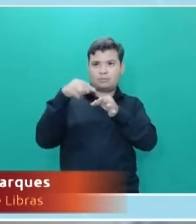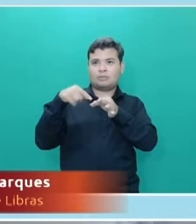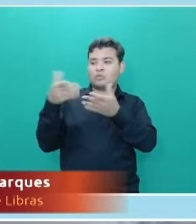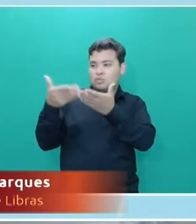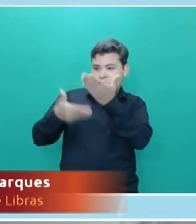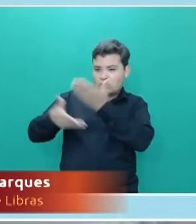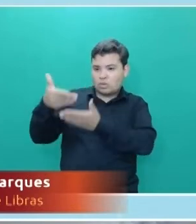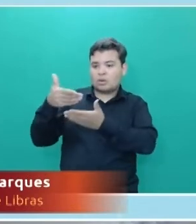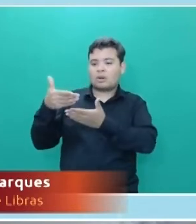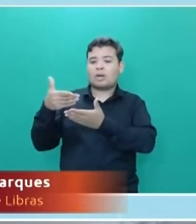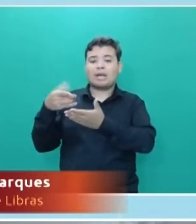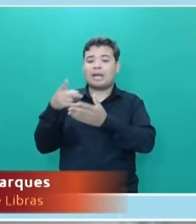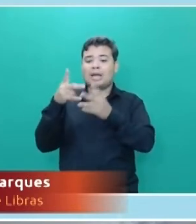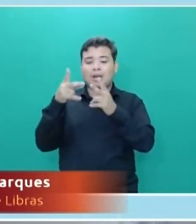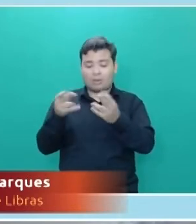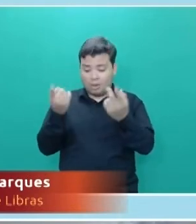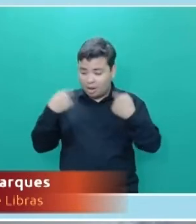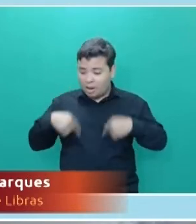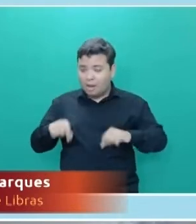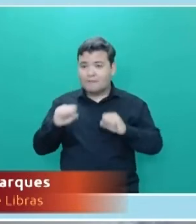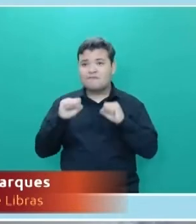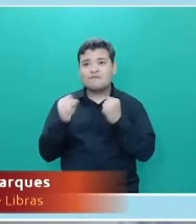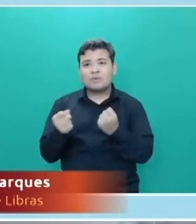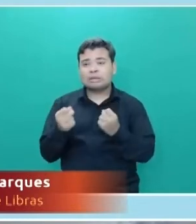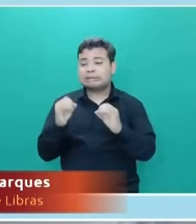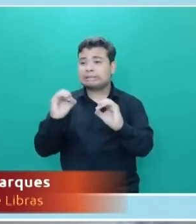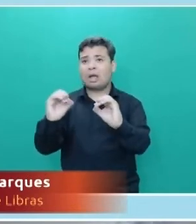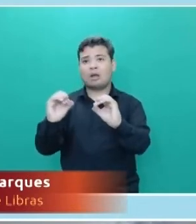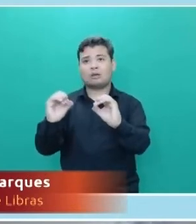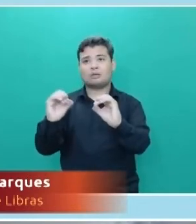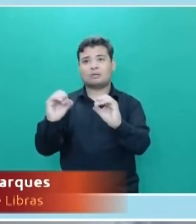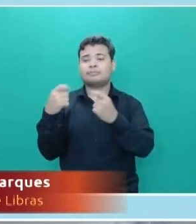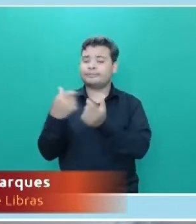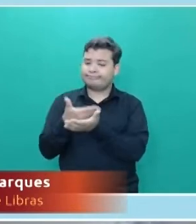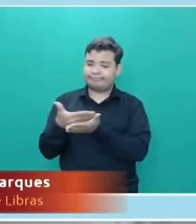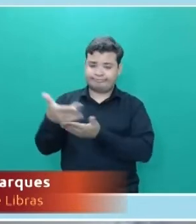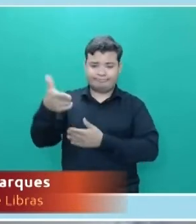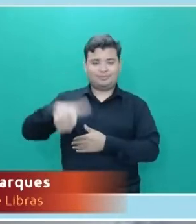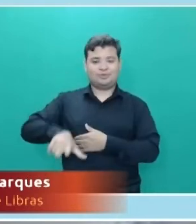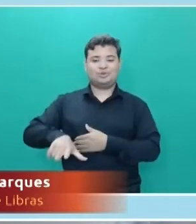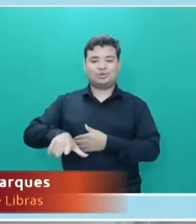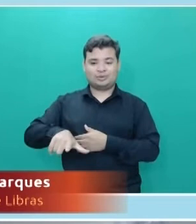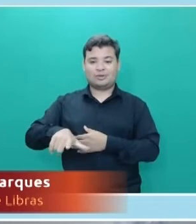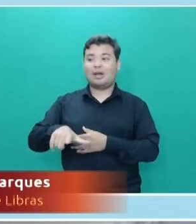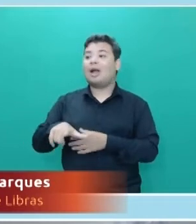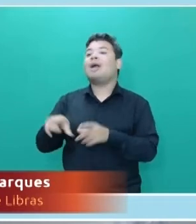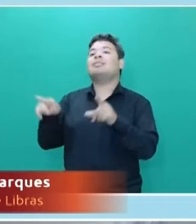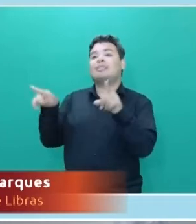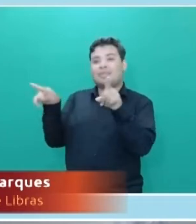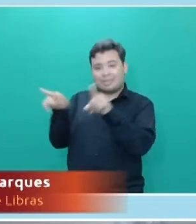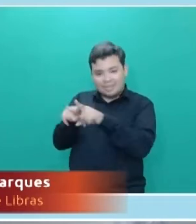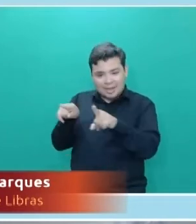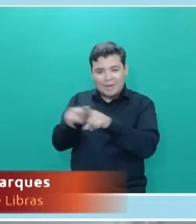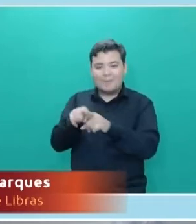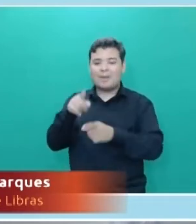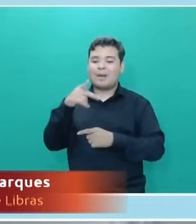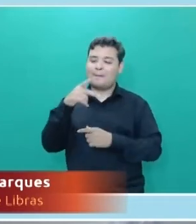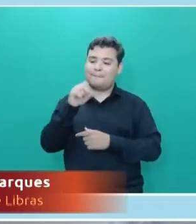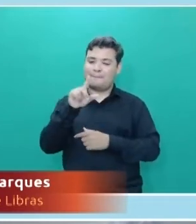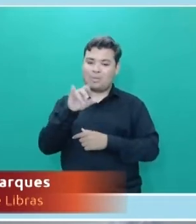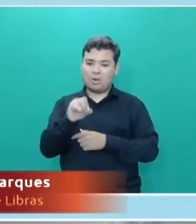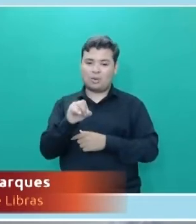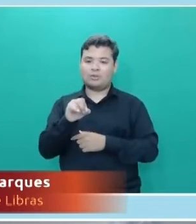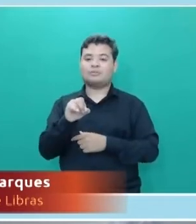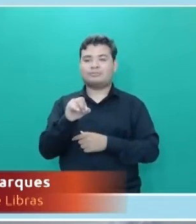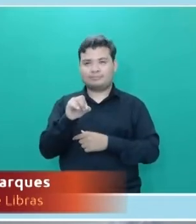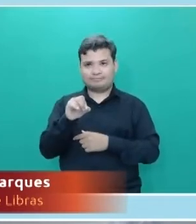esquema. E, incluindo nesse esquema, a vacinação contra a poliomielite. A vacina também contra a poliomielite, ela